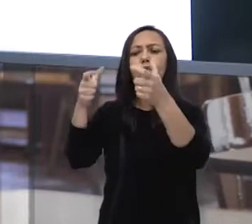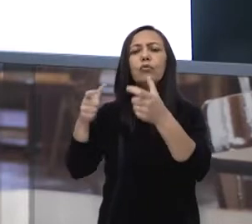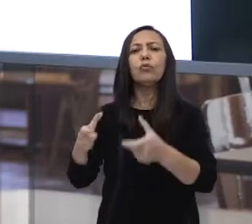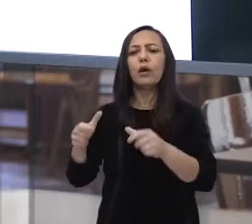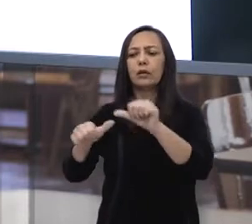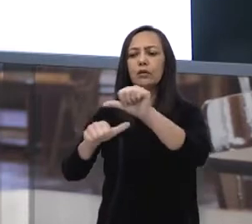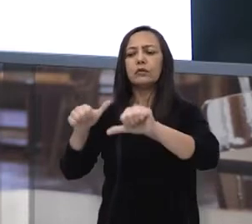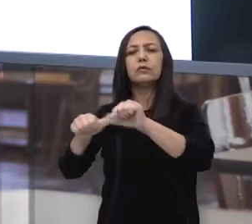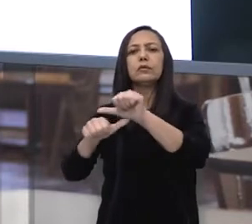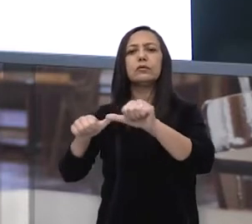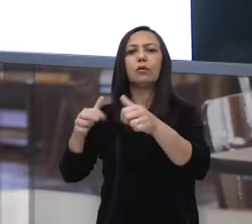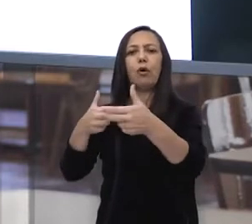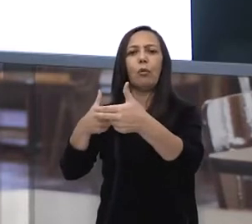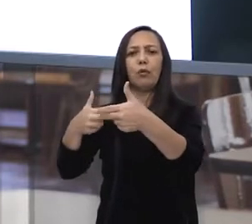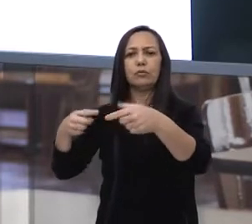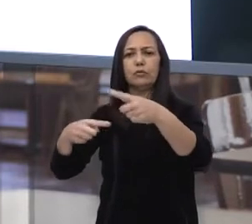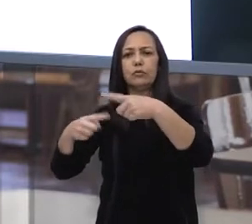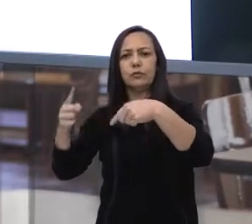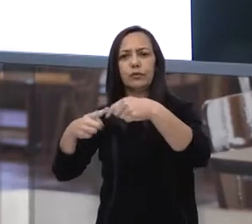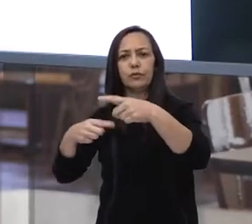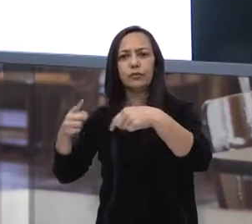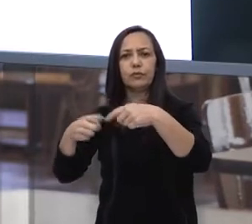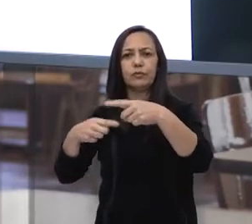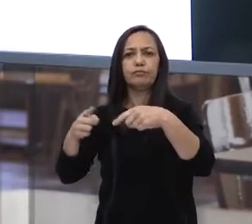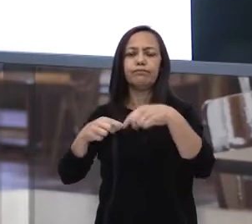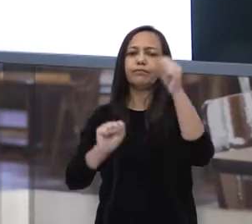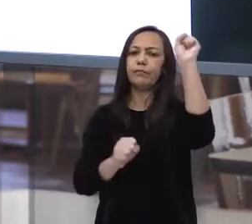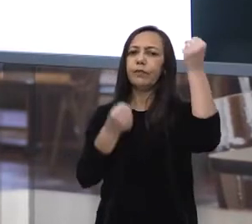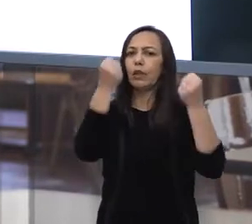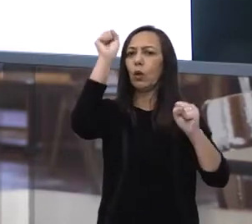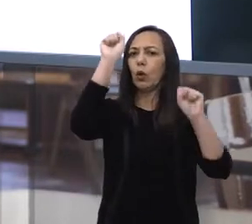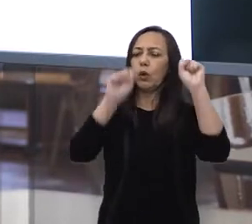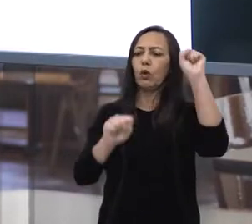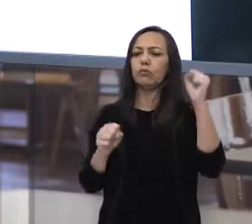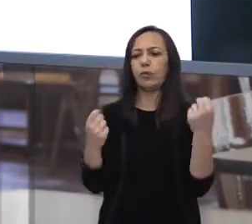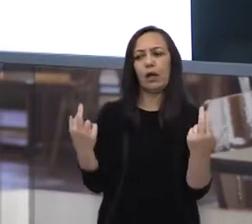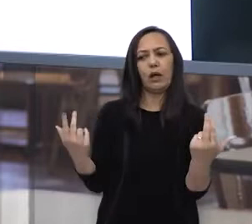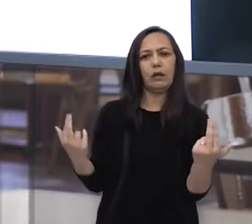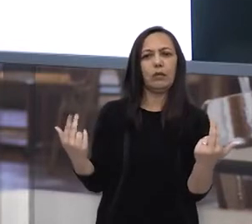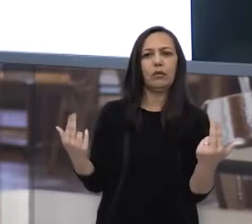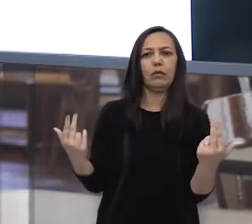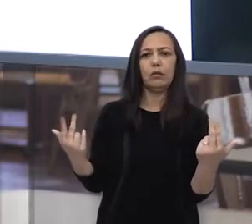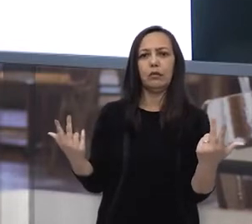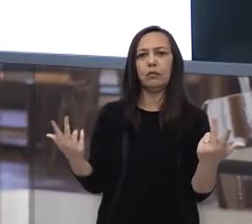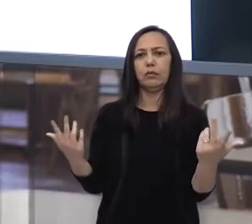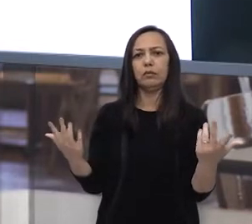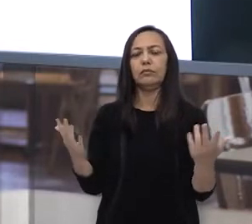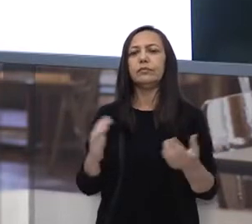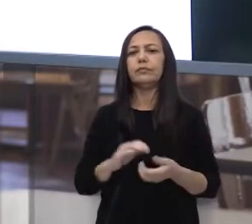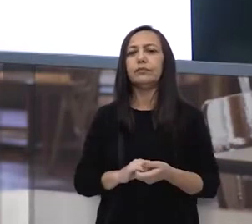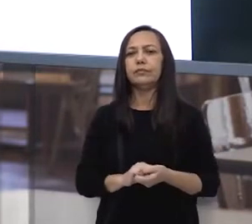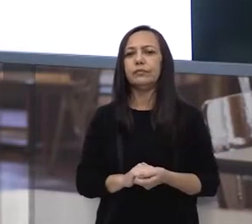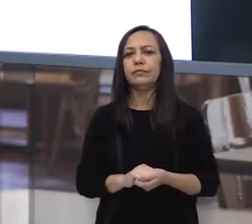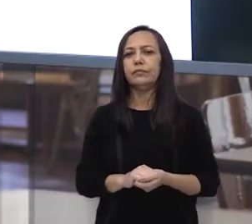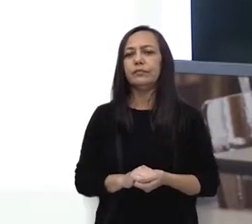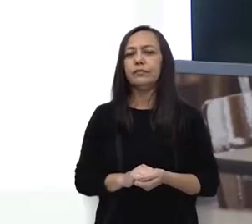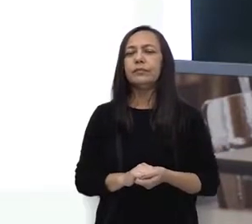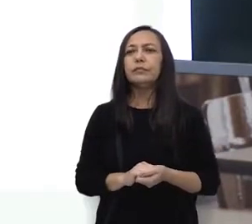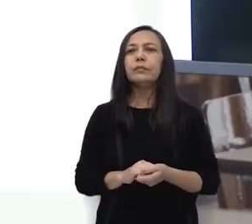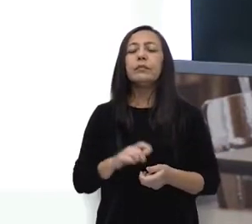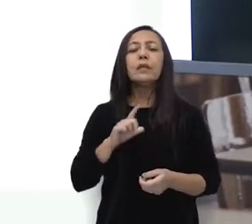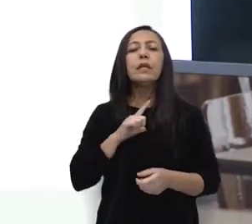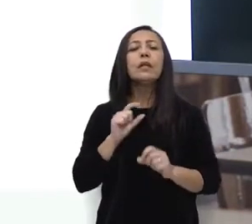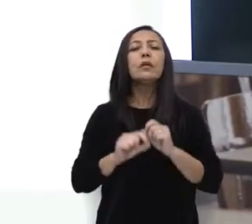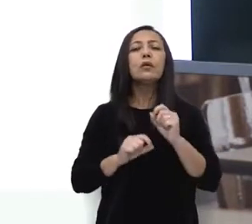Então, indústria e fábrica são basicamente a mesma coisa. Nós